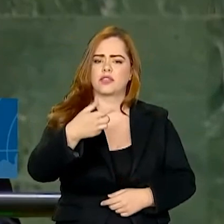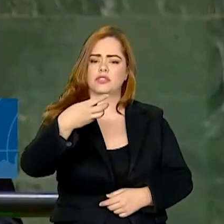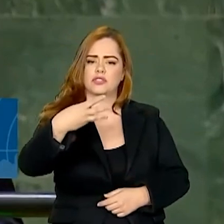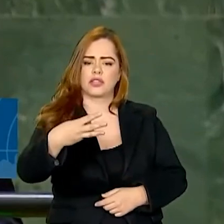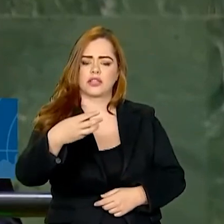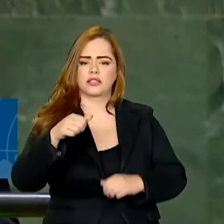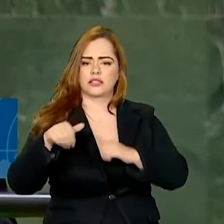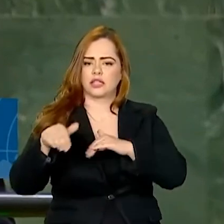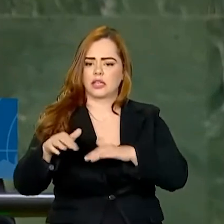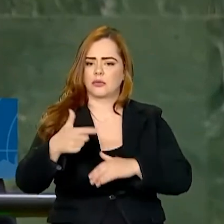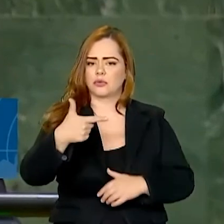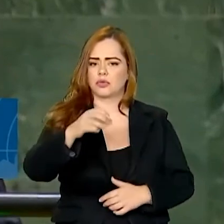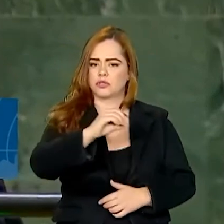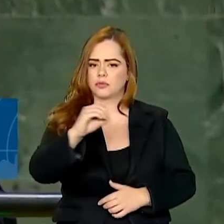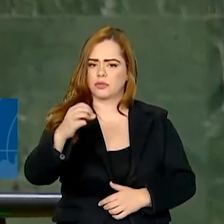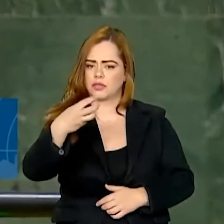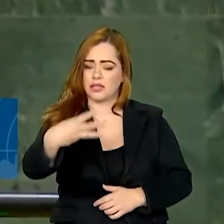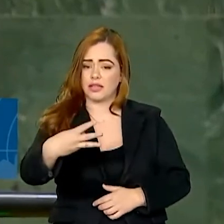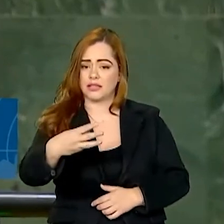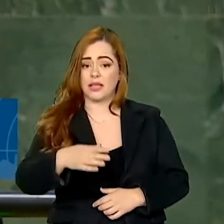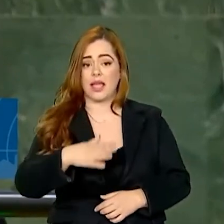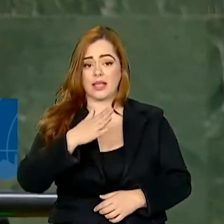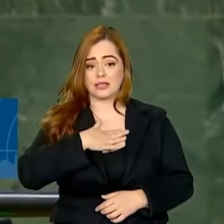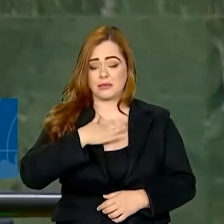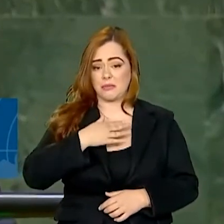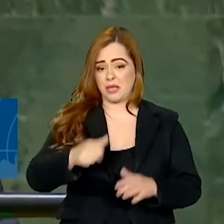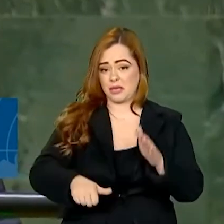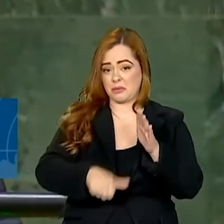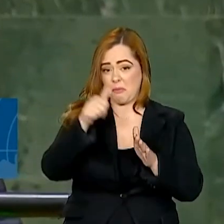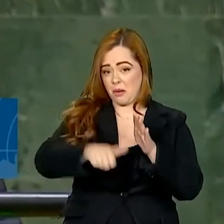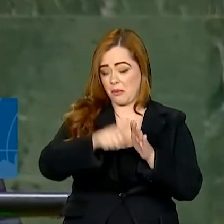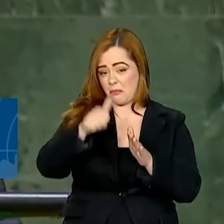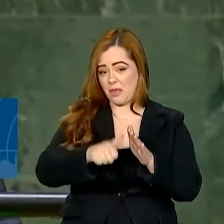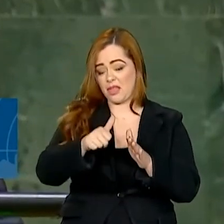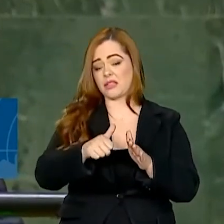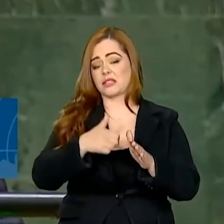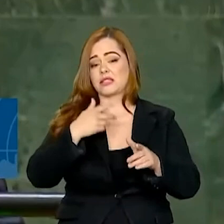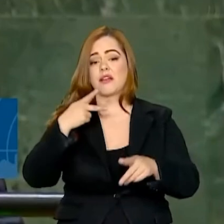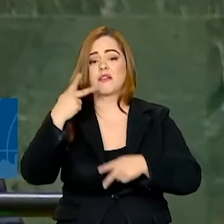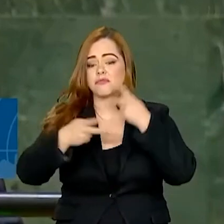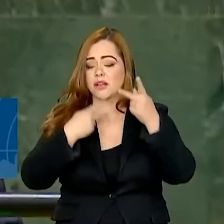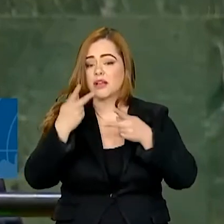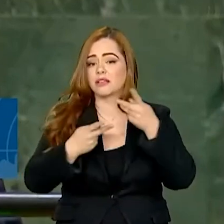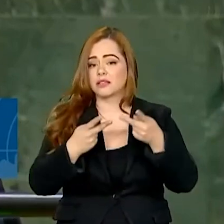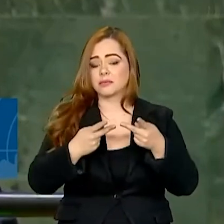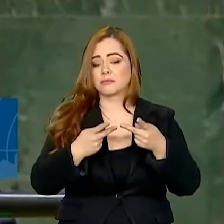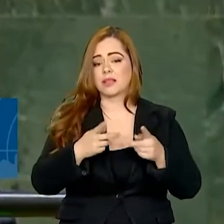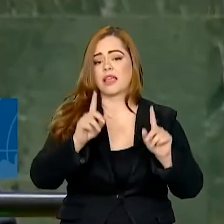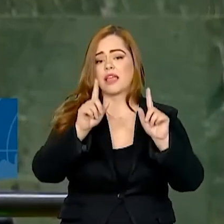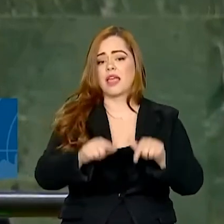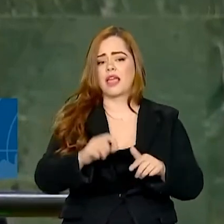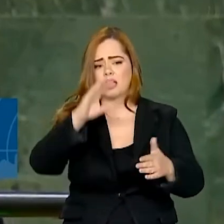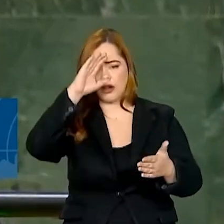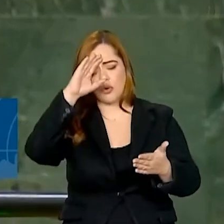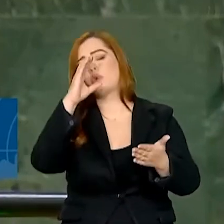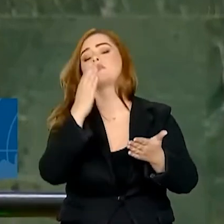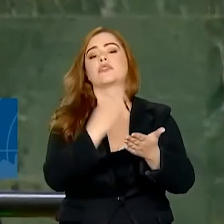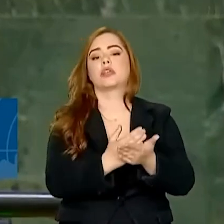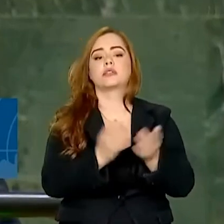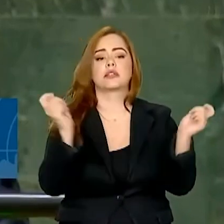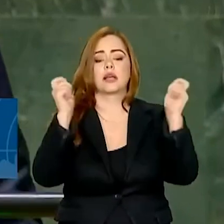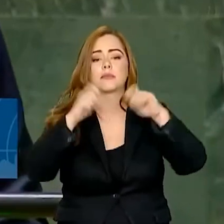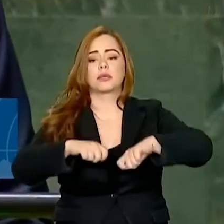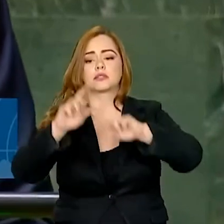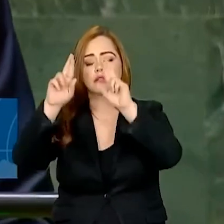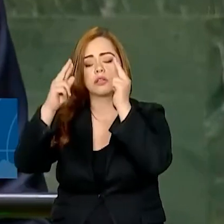setembro de 2003 que minhas primeiras palavras diante deste Parlamento Mundial sejam de confiança na